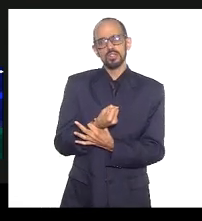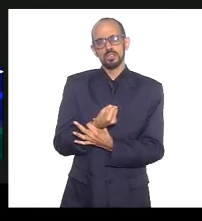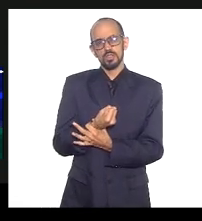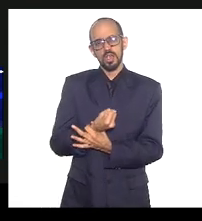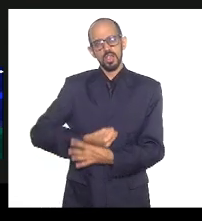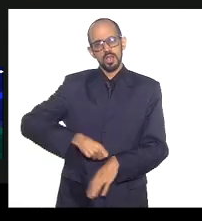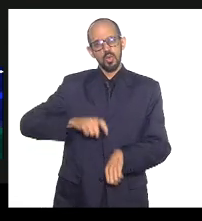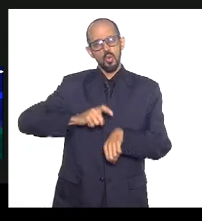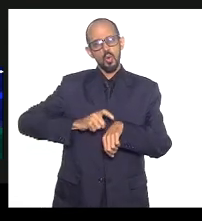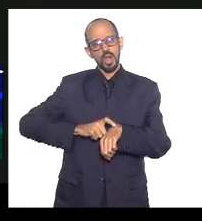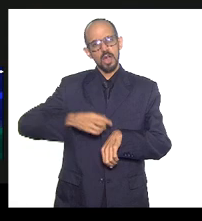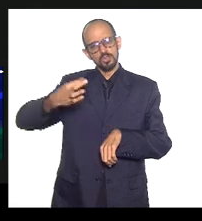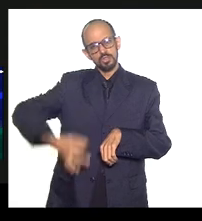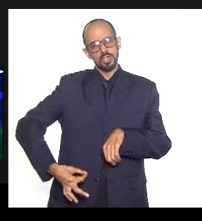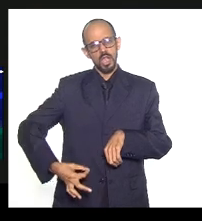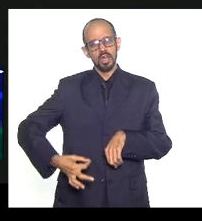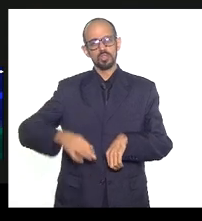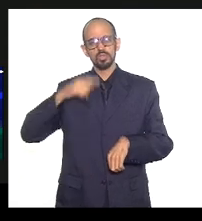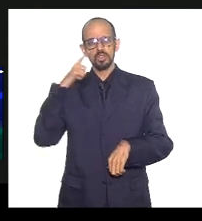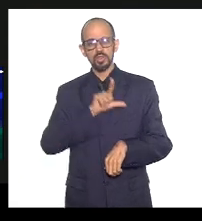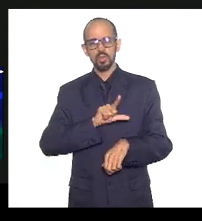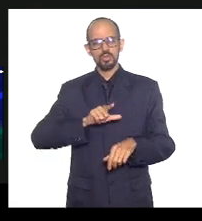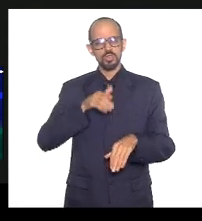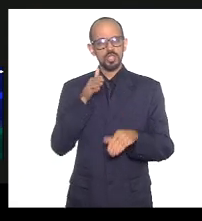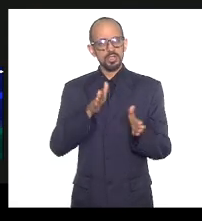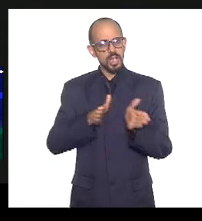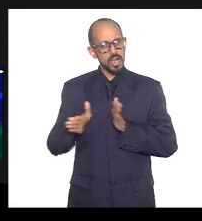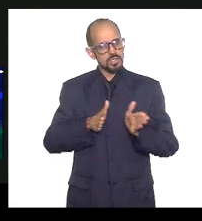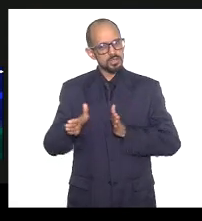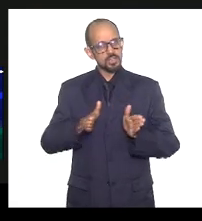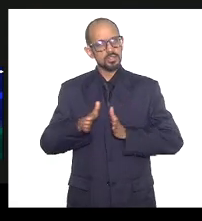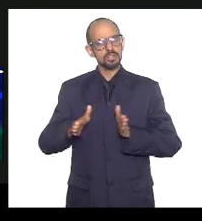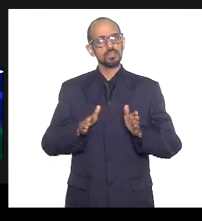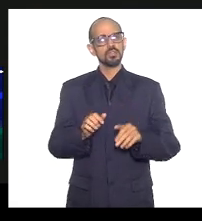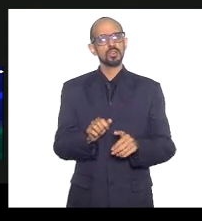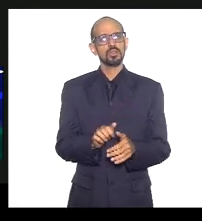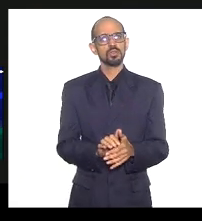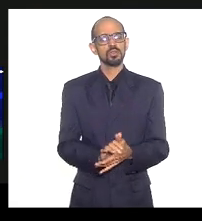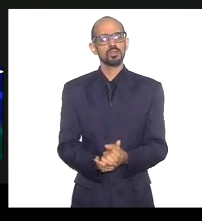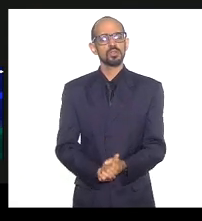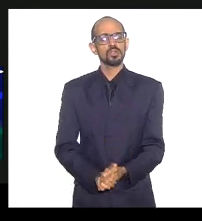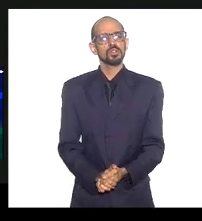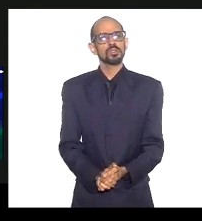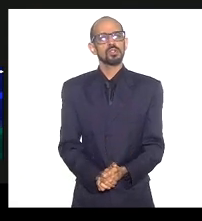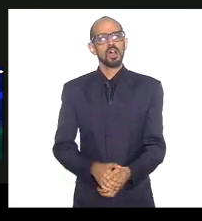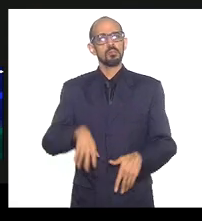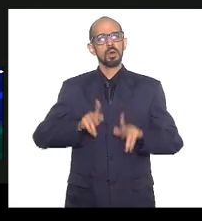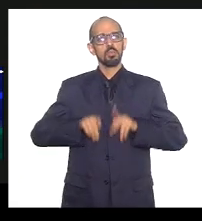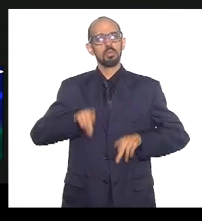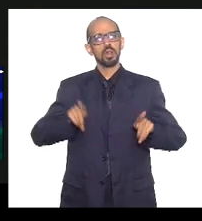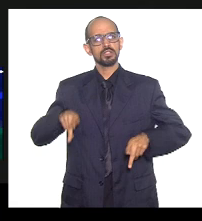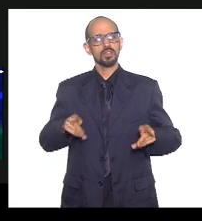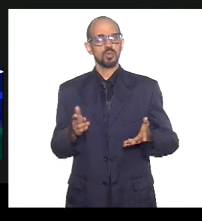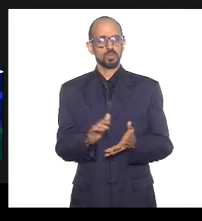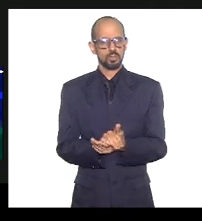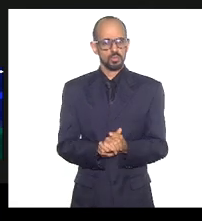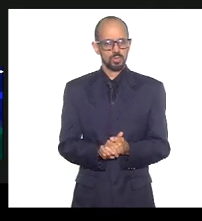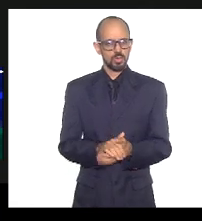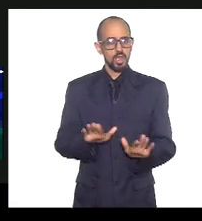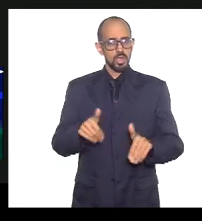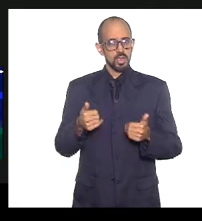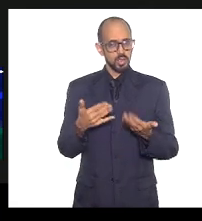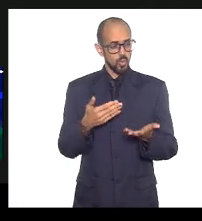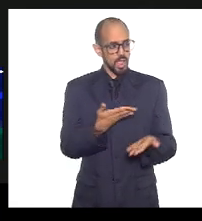pontual do transporte que seja acessível a população ela